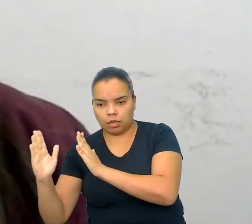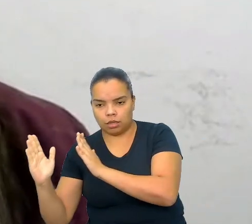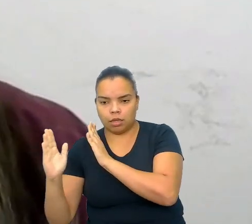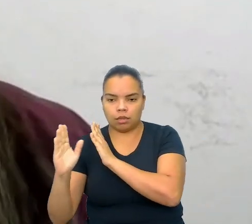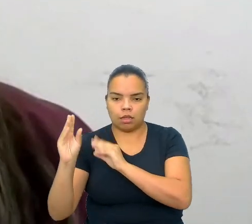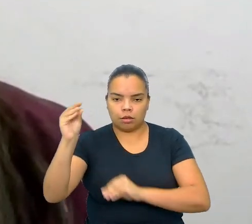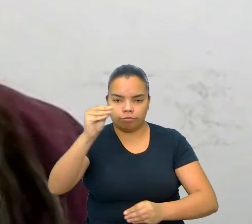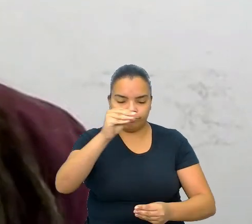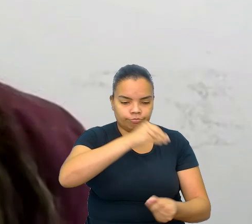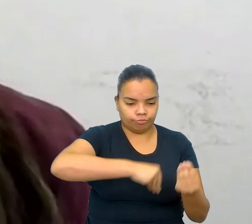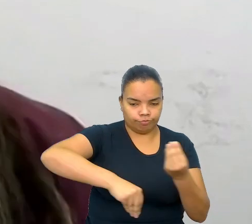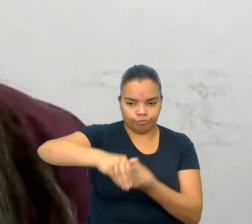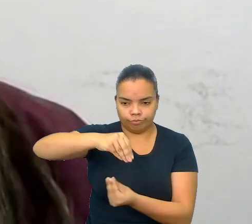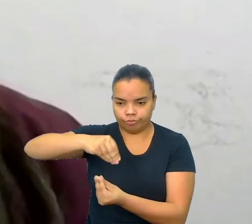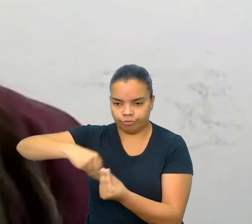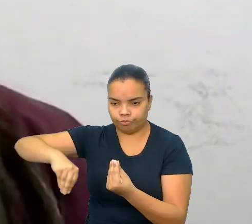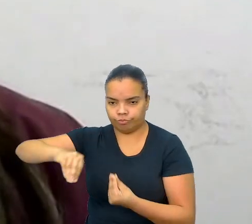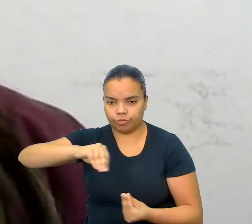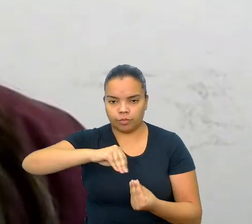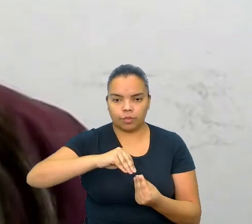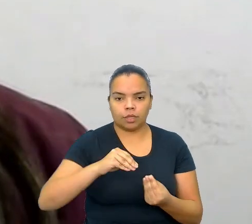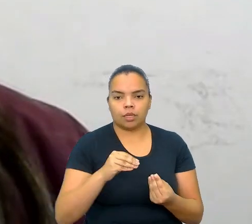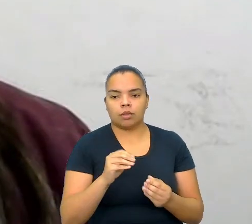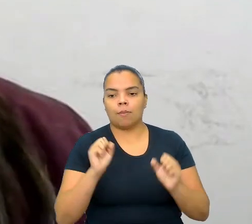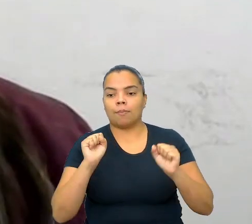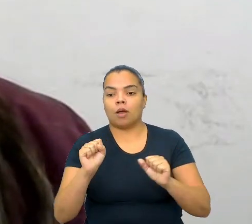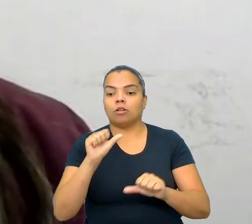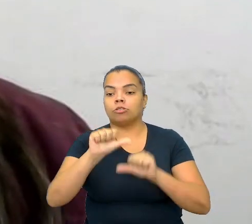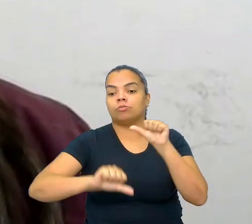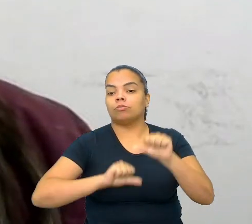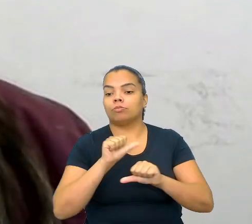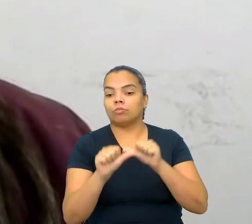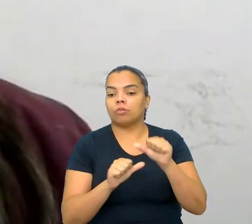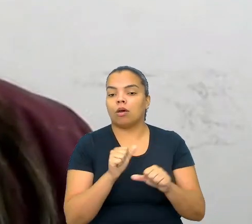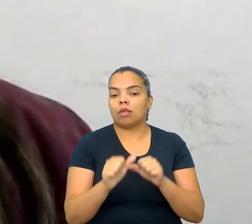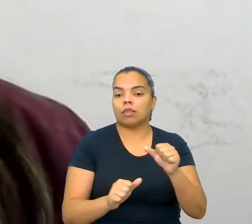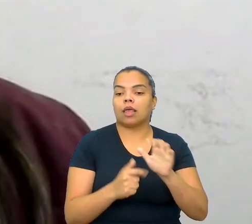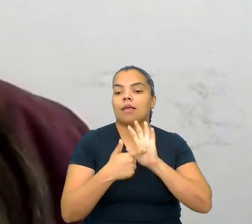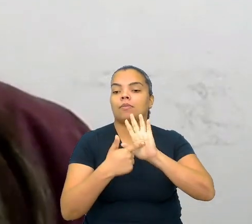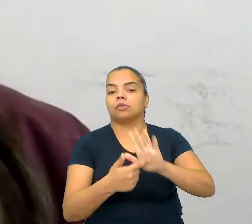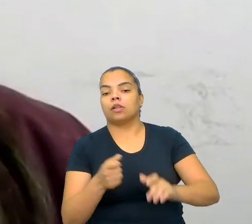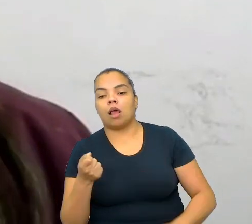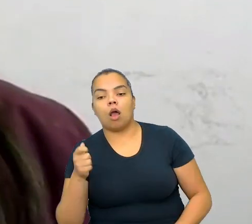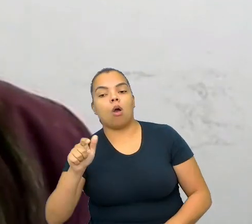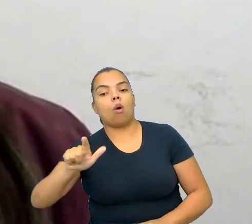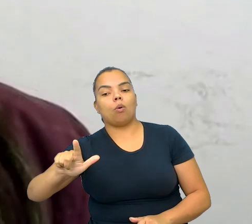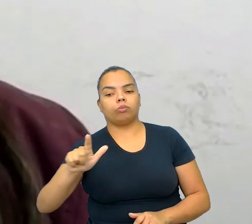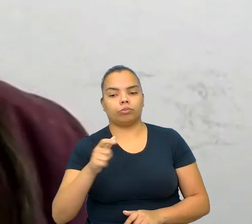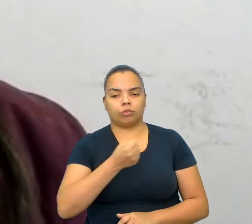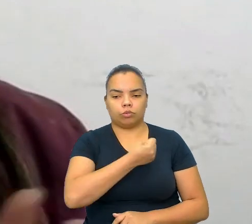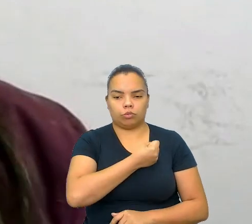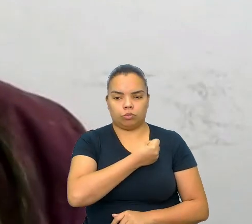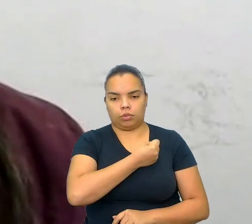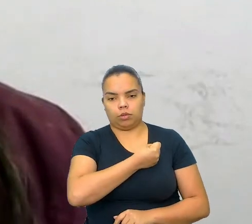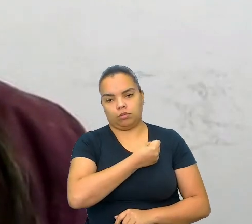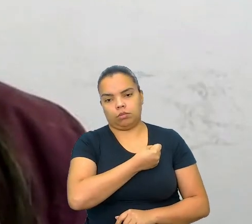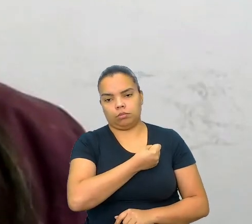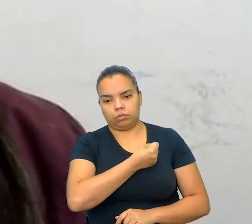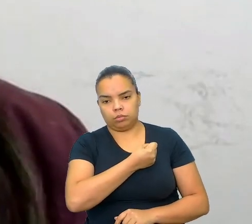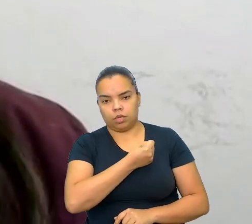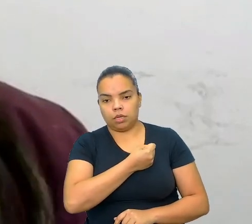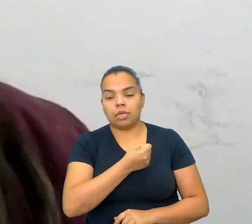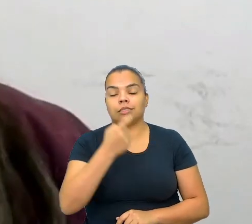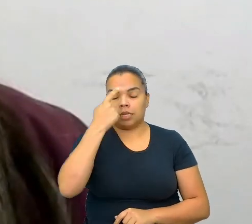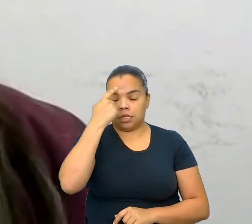né, acabam representando um outro número, e que também as crianças precisam refletir sobre a quantidade